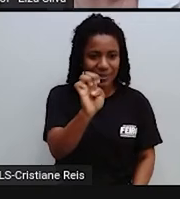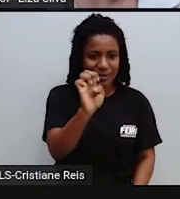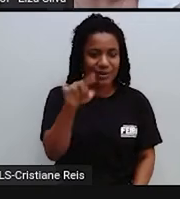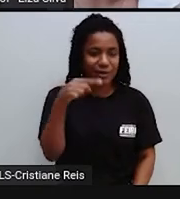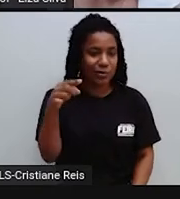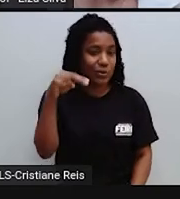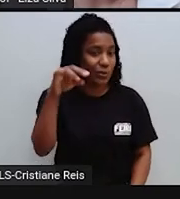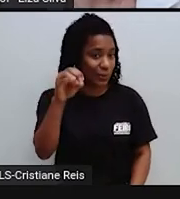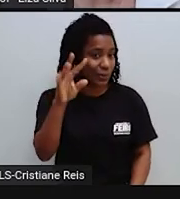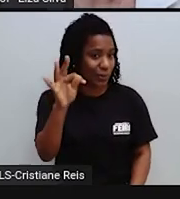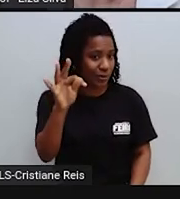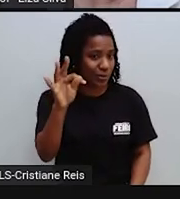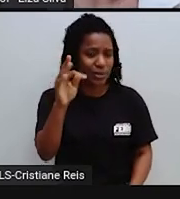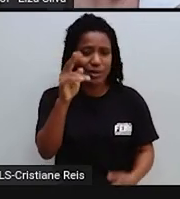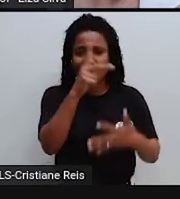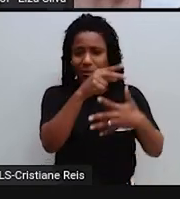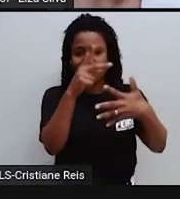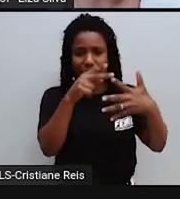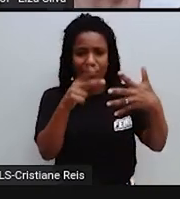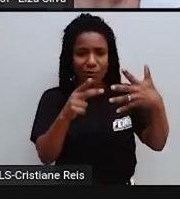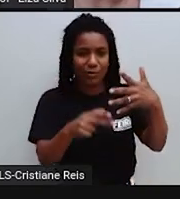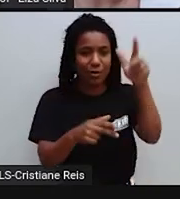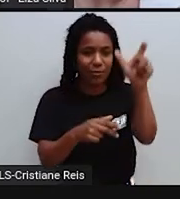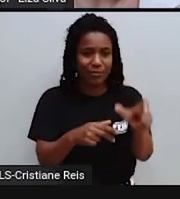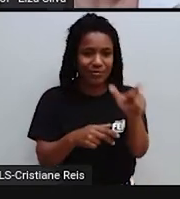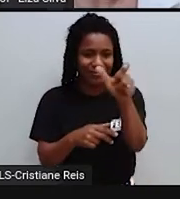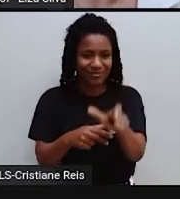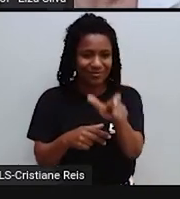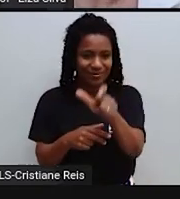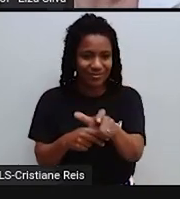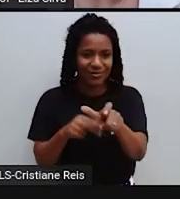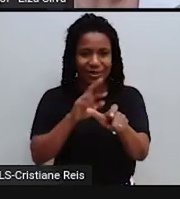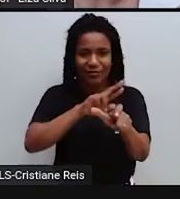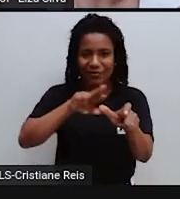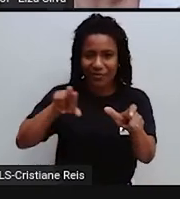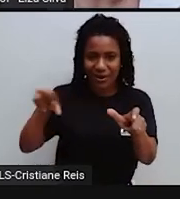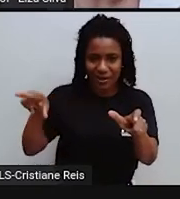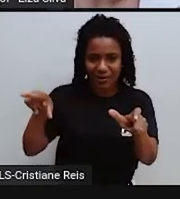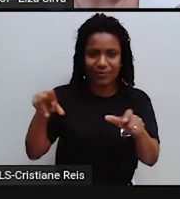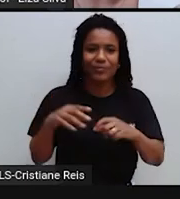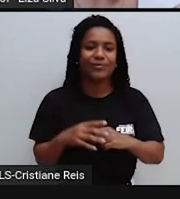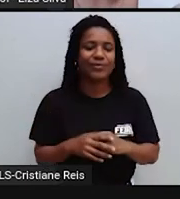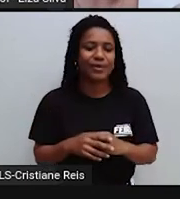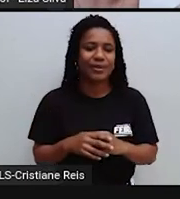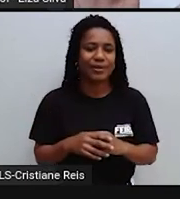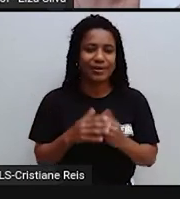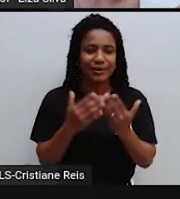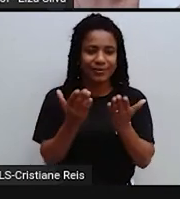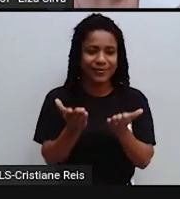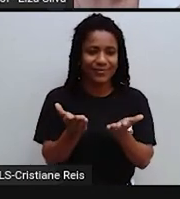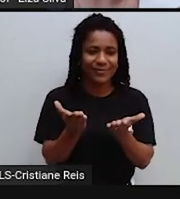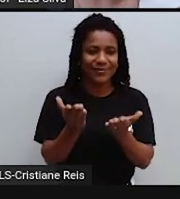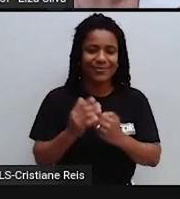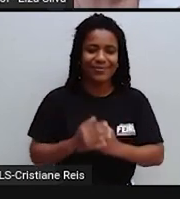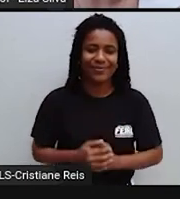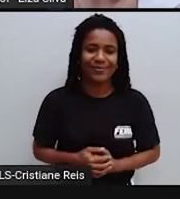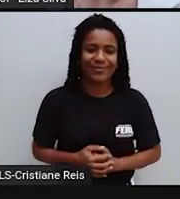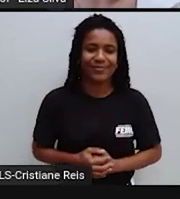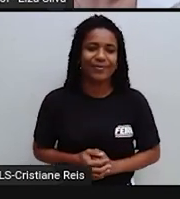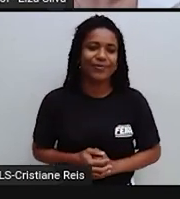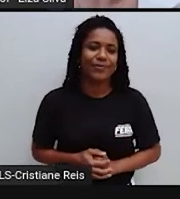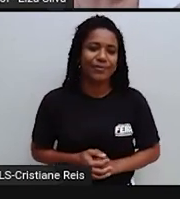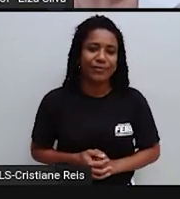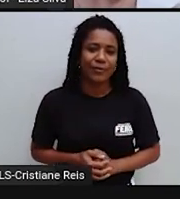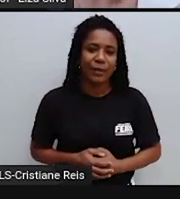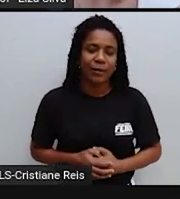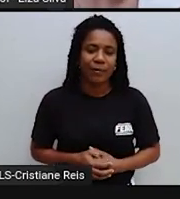do discurso. I am not speaking to you. You are not reading this. He is not talking so fast. She